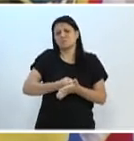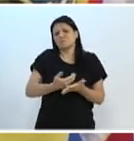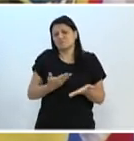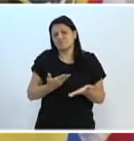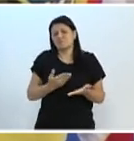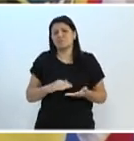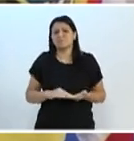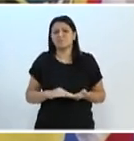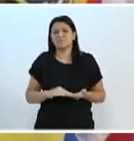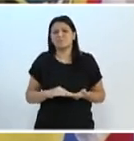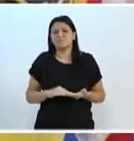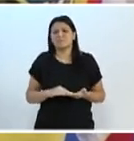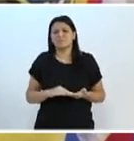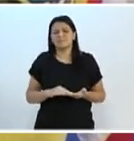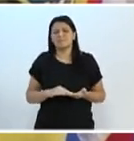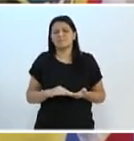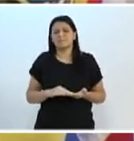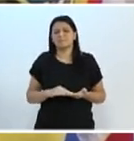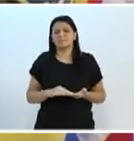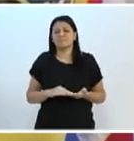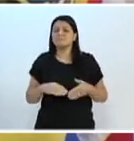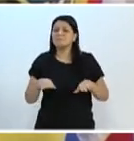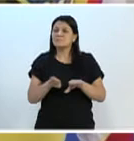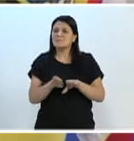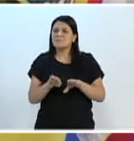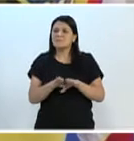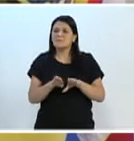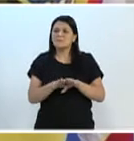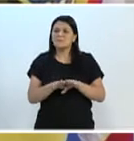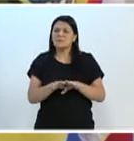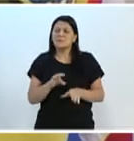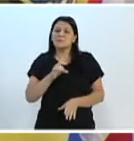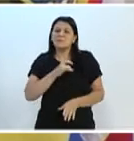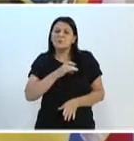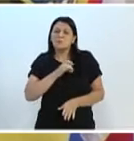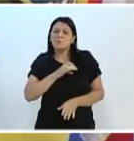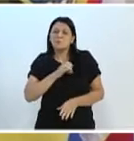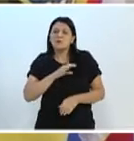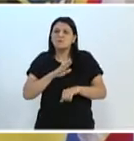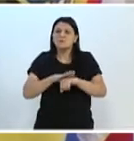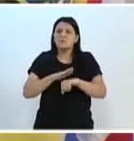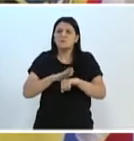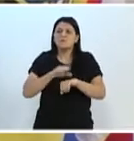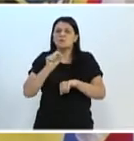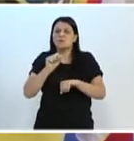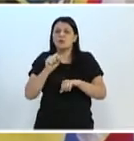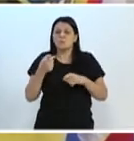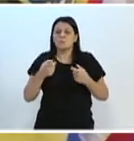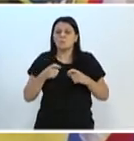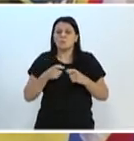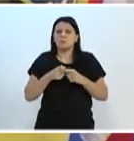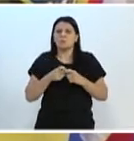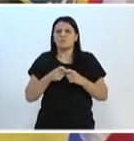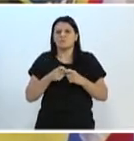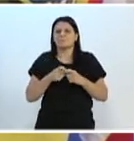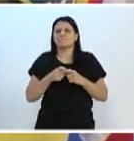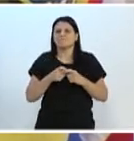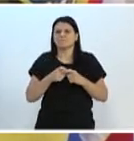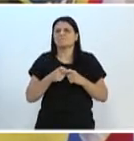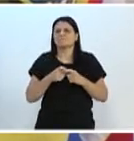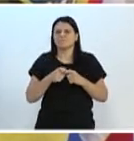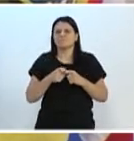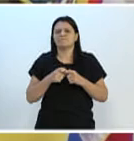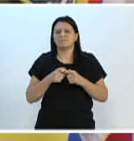obviamente faz parte. Inclusive, também o medo, muitas vezes, de fazer o enxugamento da máquina pública, da qual eu sempre fui a favor, e por